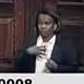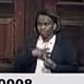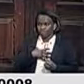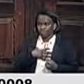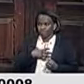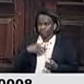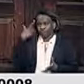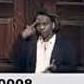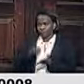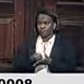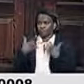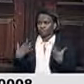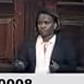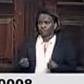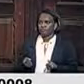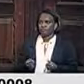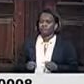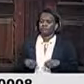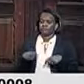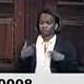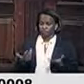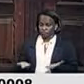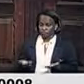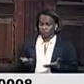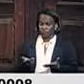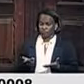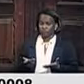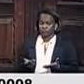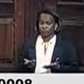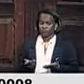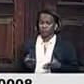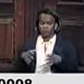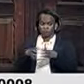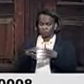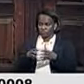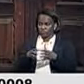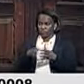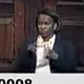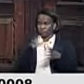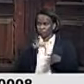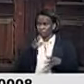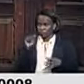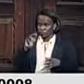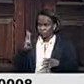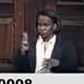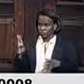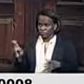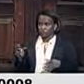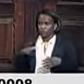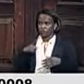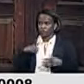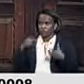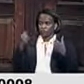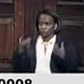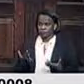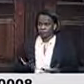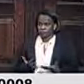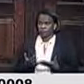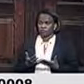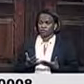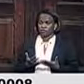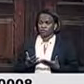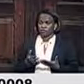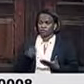sensibilizou. Em relação aos institutos citados, tenho tido, e quero fazer esse registro,